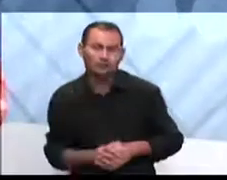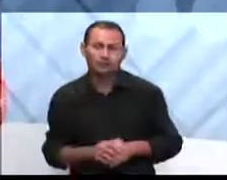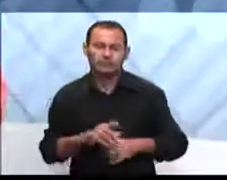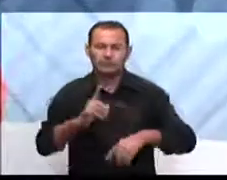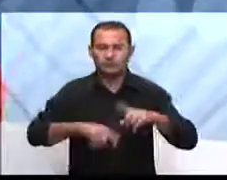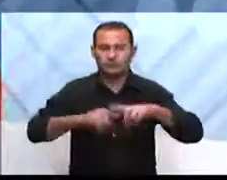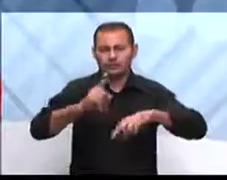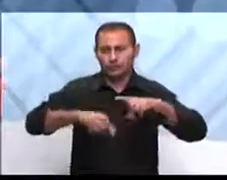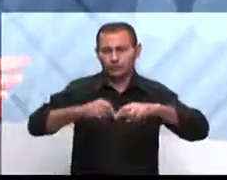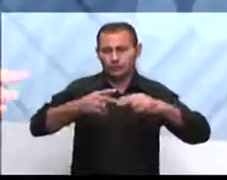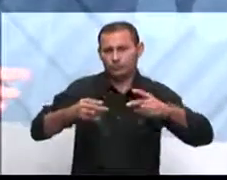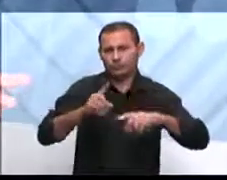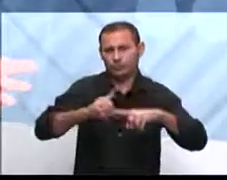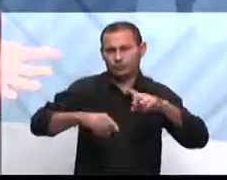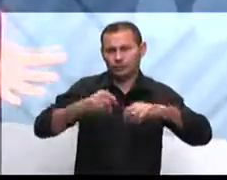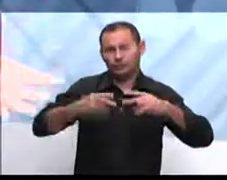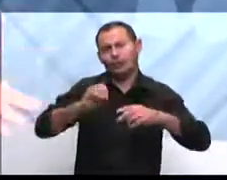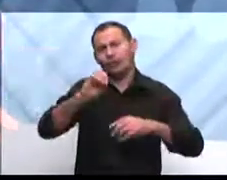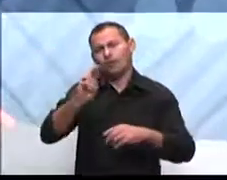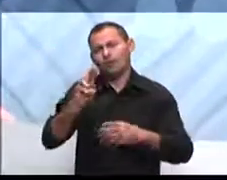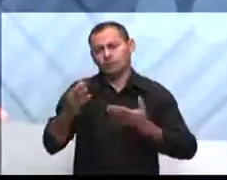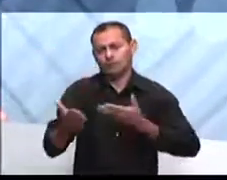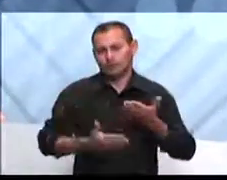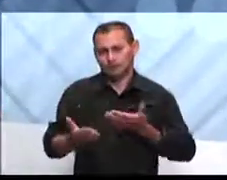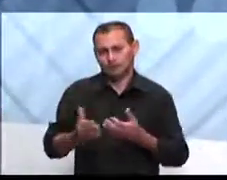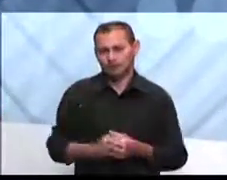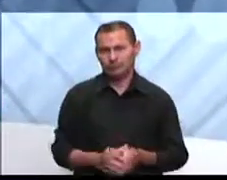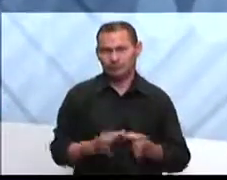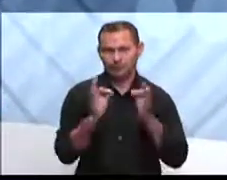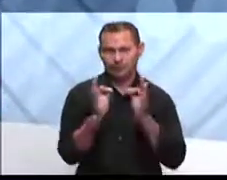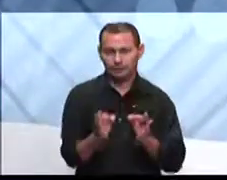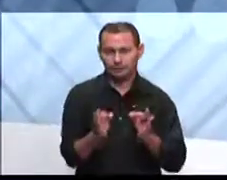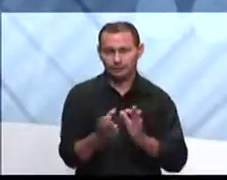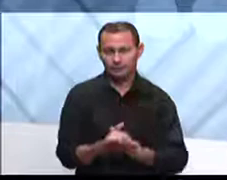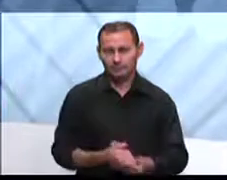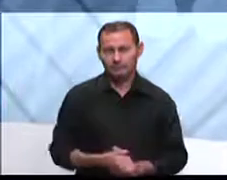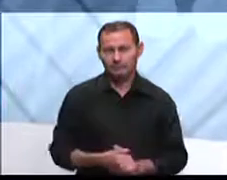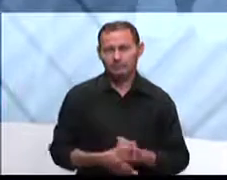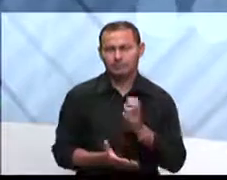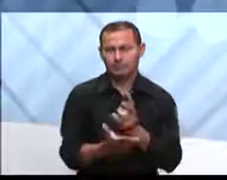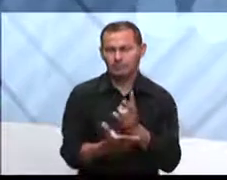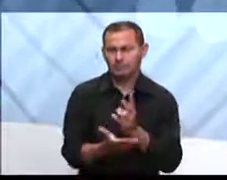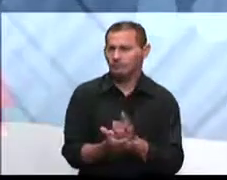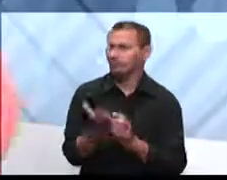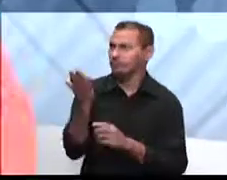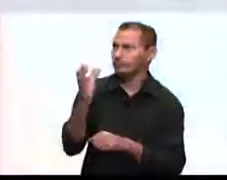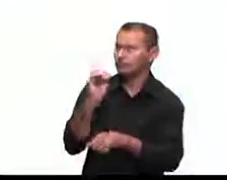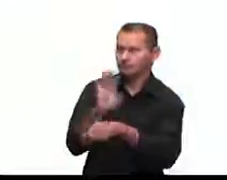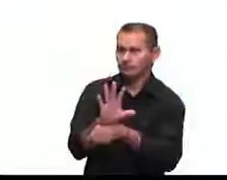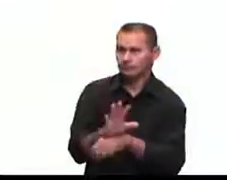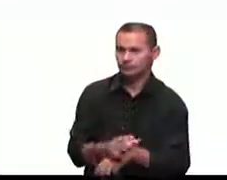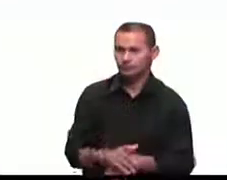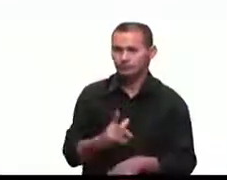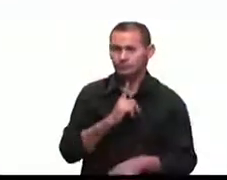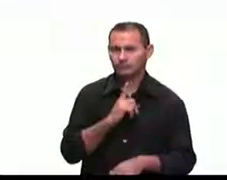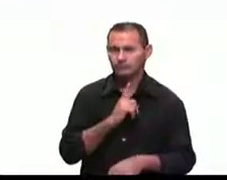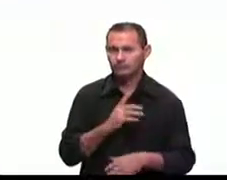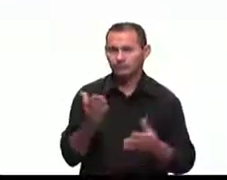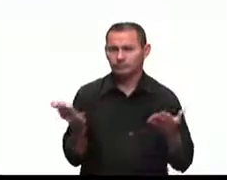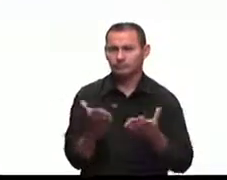desses produtos ou serviços, tá? Então, seguinte ali ao quadro, teremos